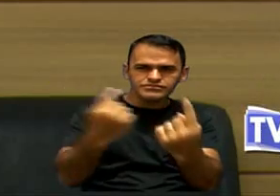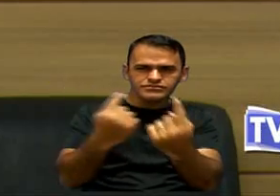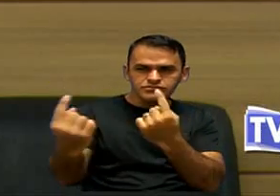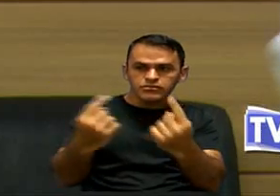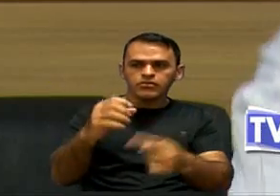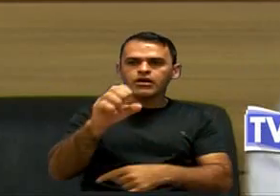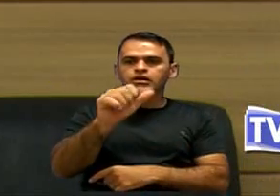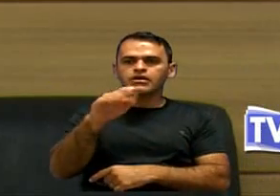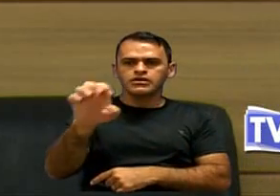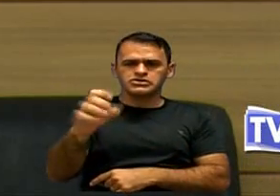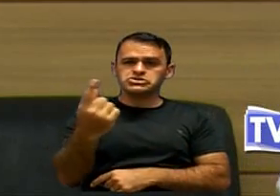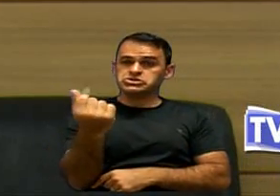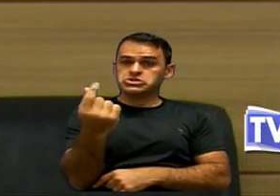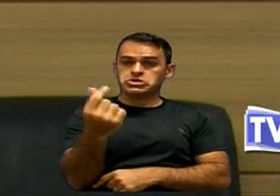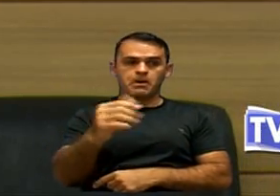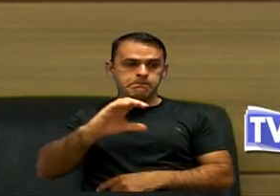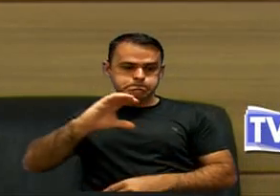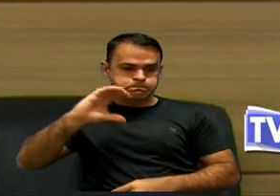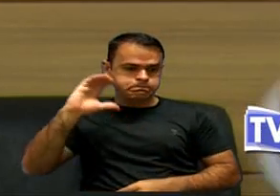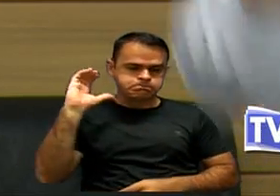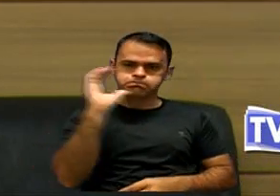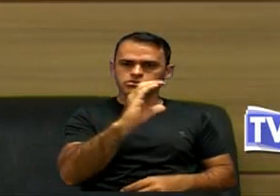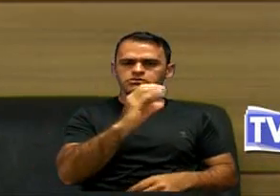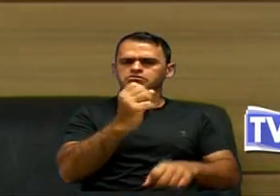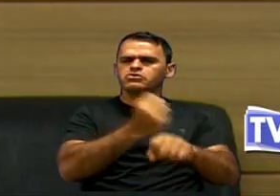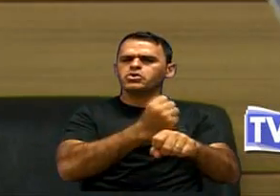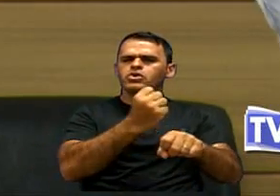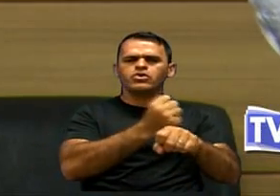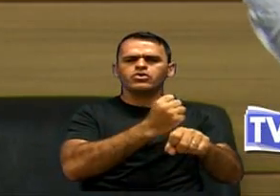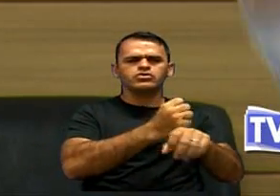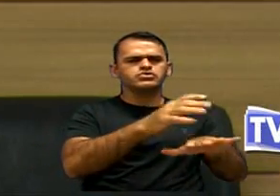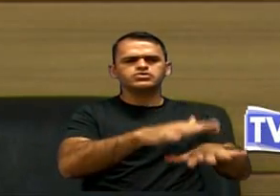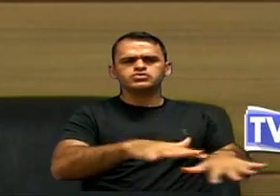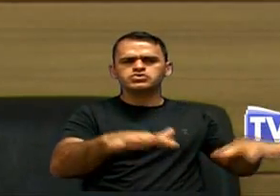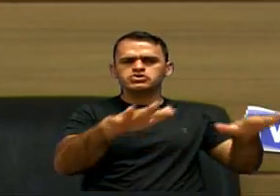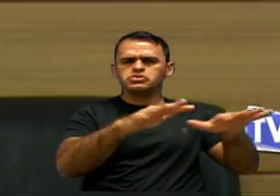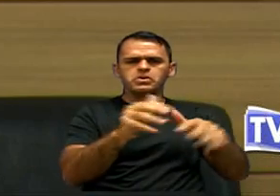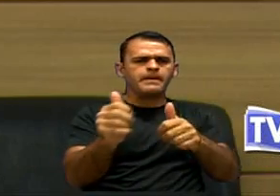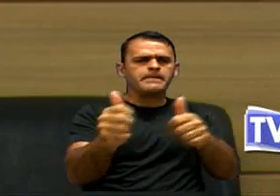investimento bilhardário lá. E lá já está loteando tudo,